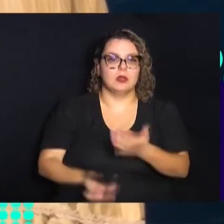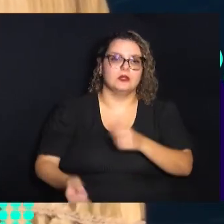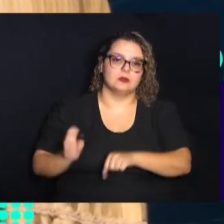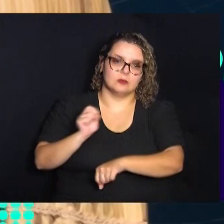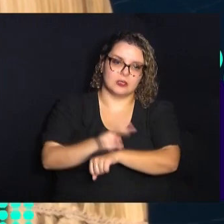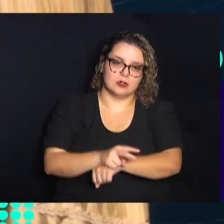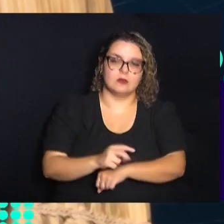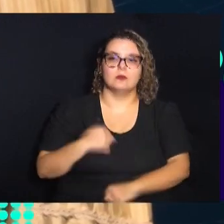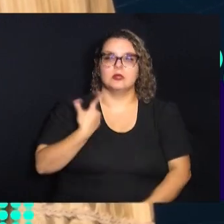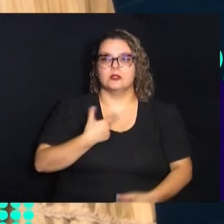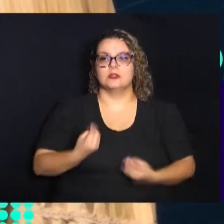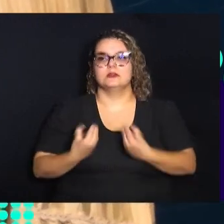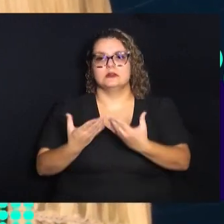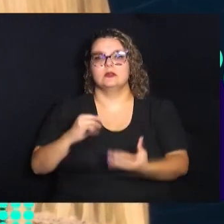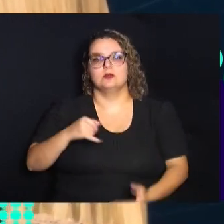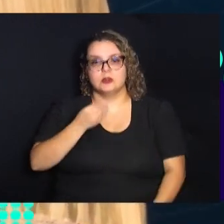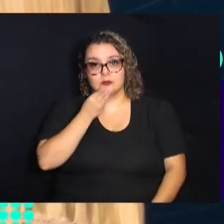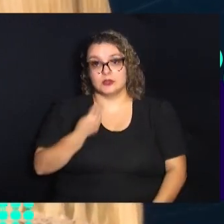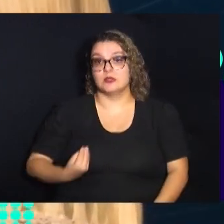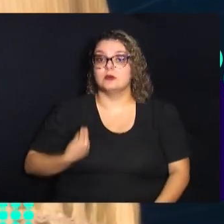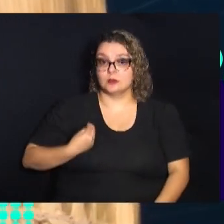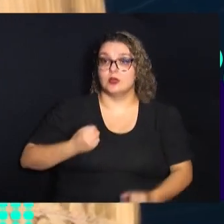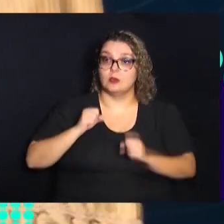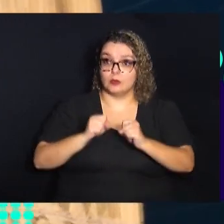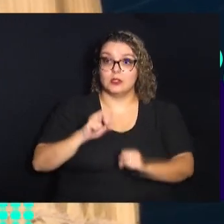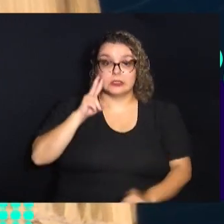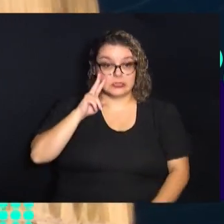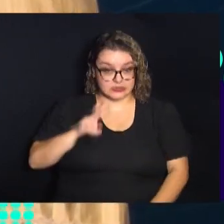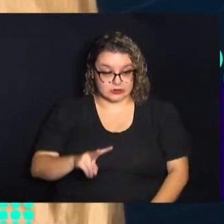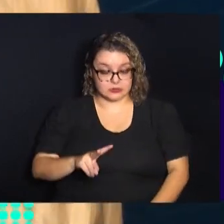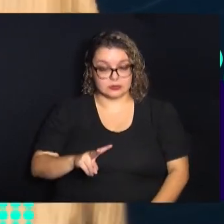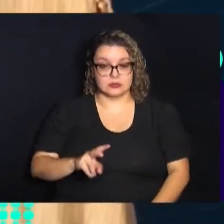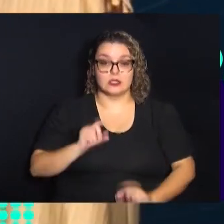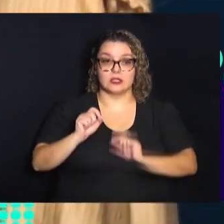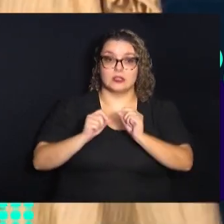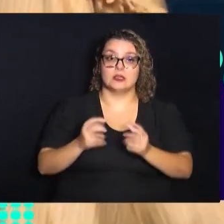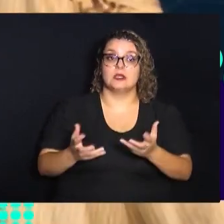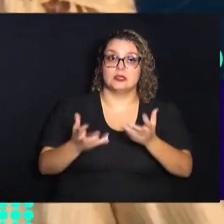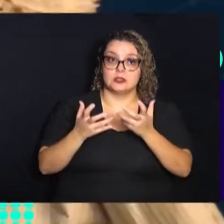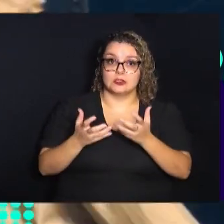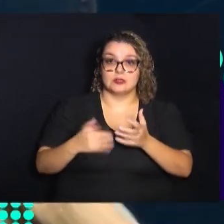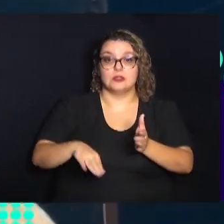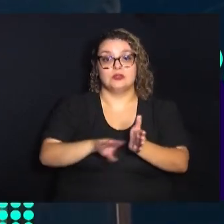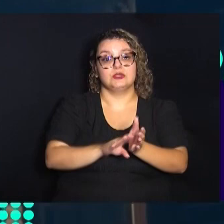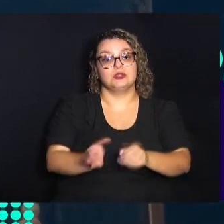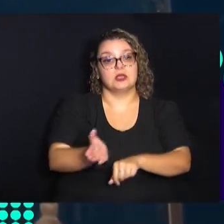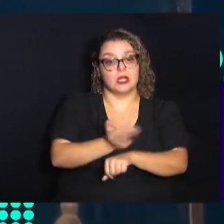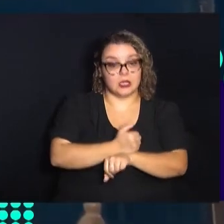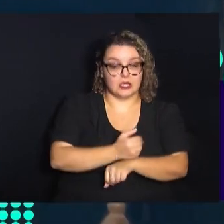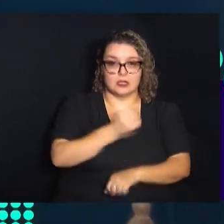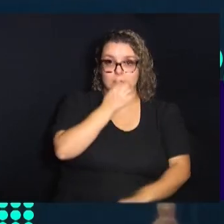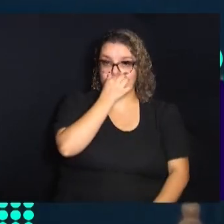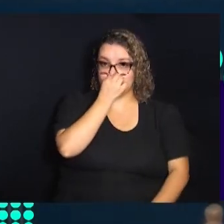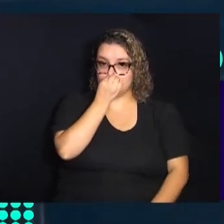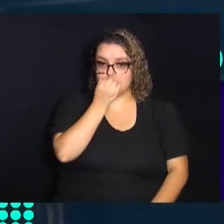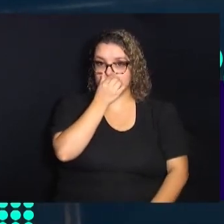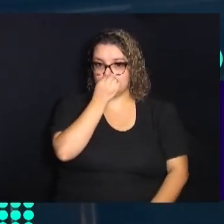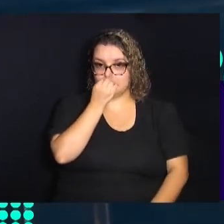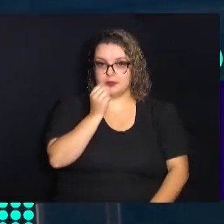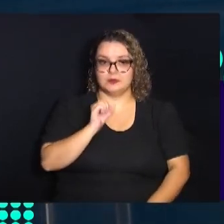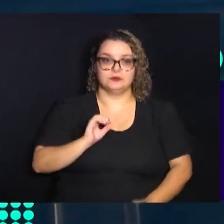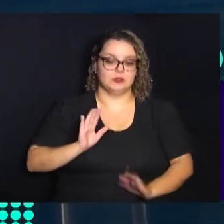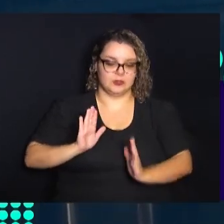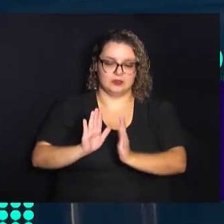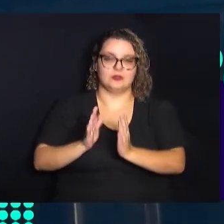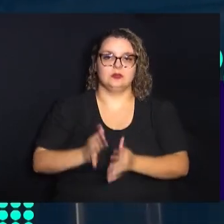reserva, justamente para a gente dar a oportunidade para quem está aqui poder assistir. Então, quem quiser, chega cedo,